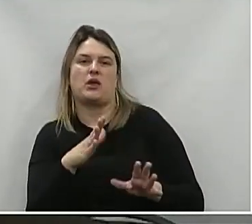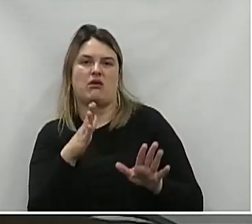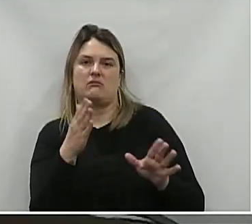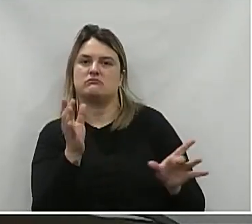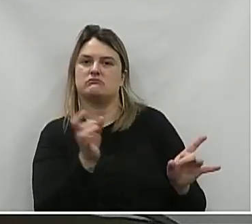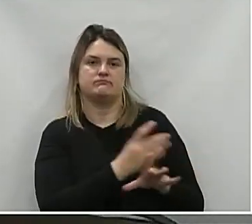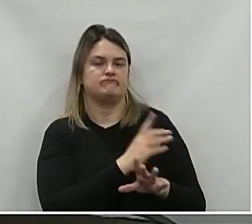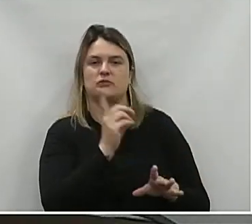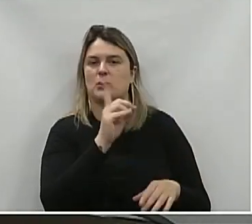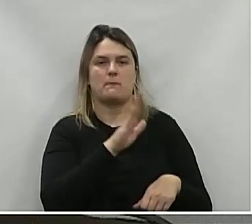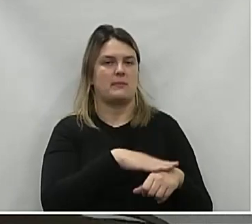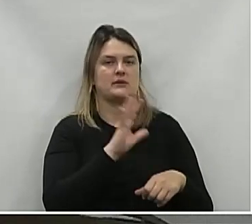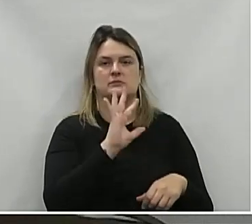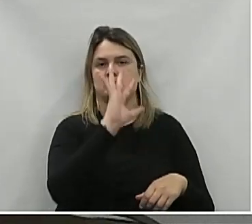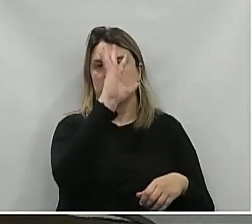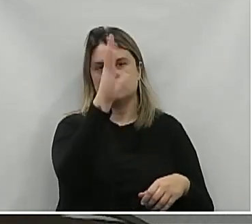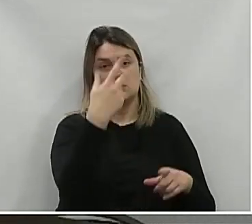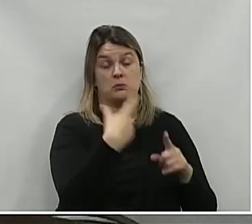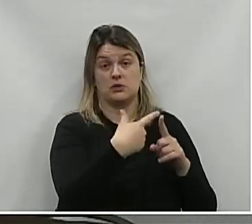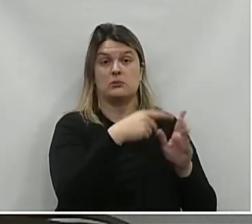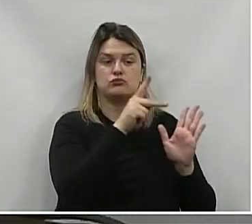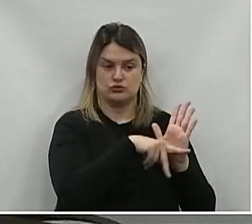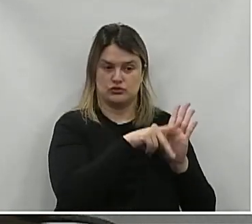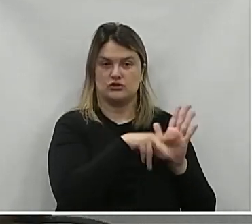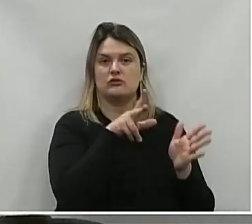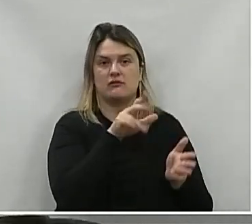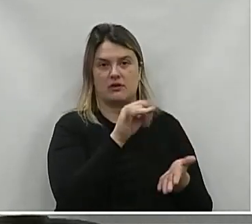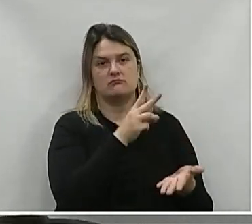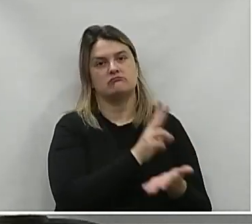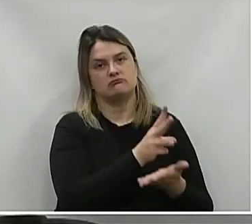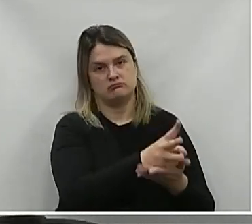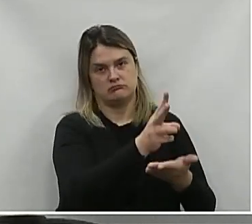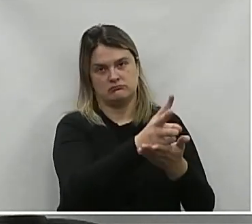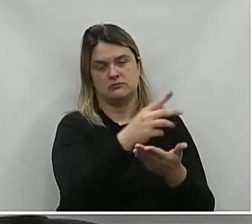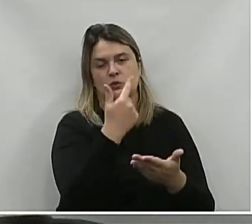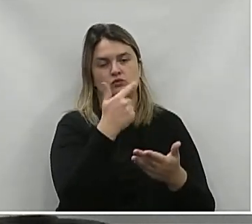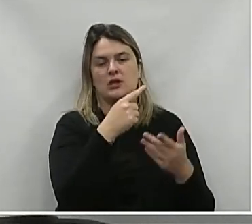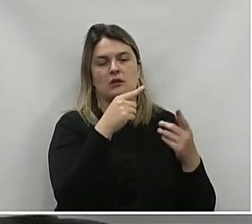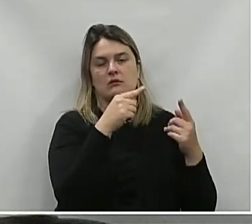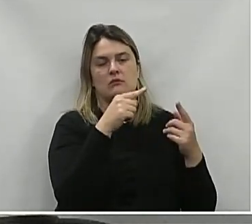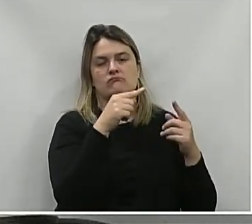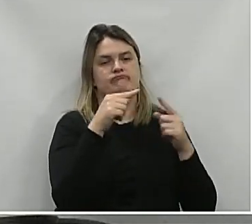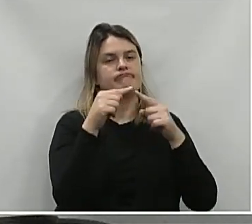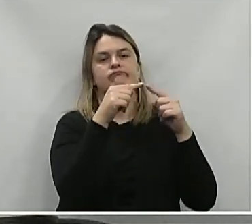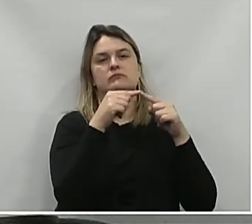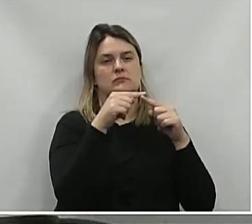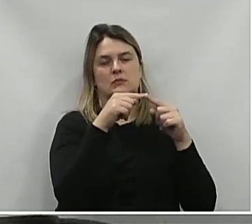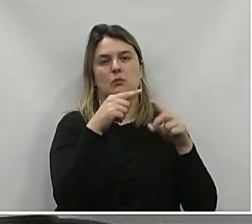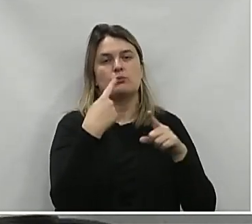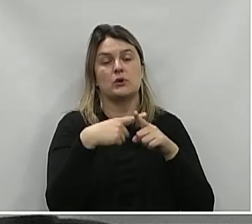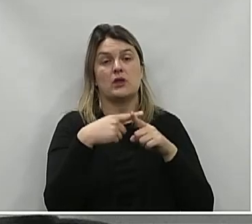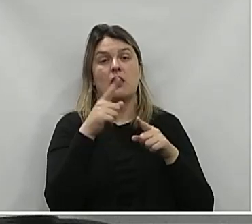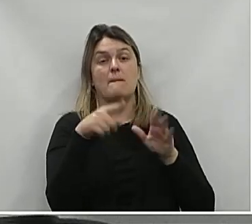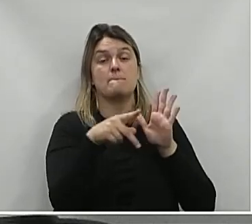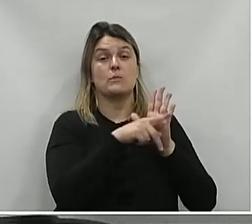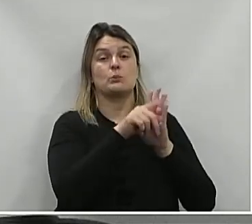vai acontecer mais, pelo menos não nessas atividades que contam com o Conselho